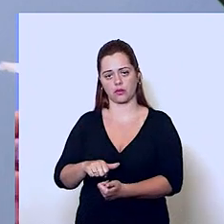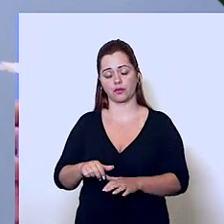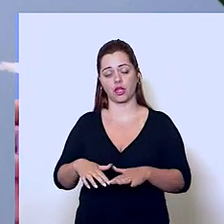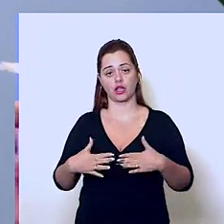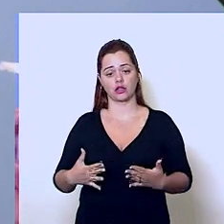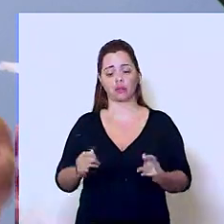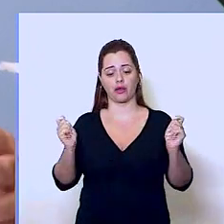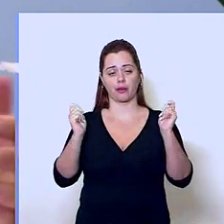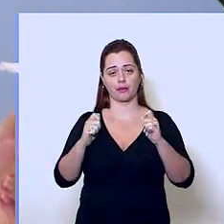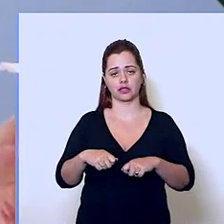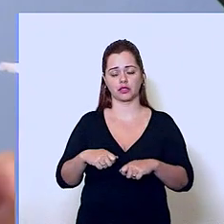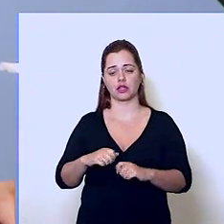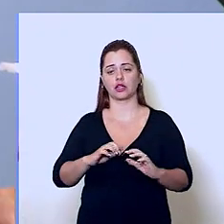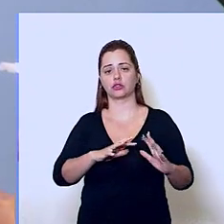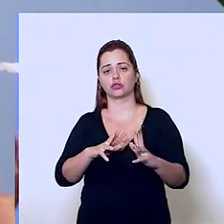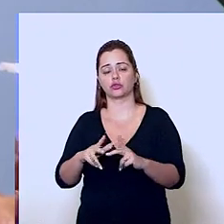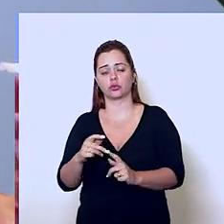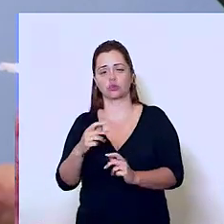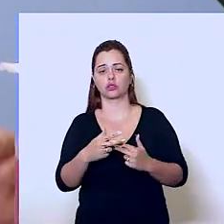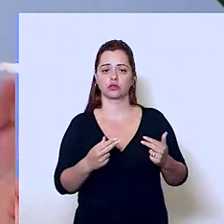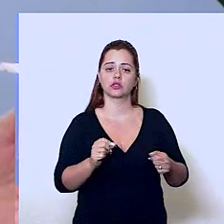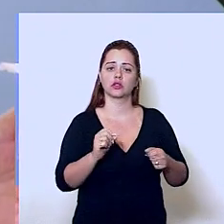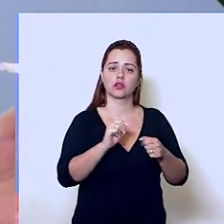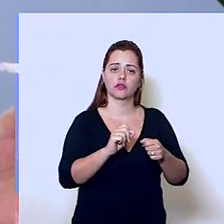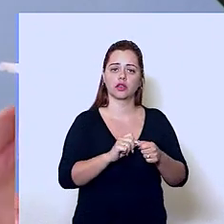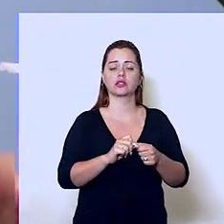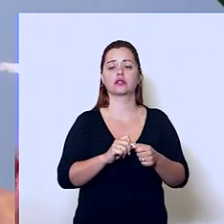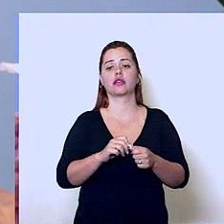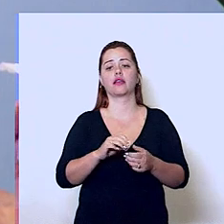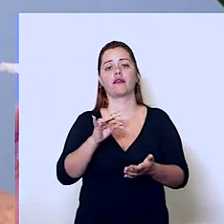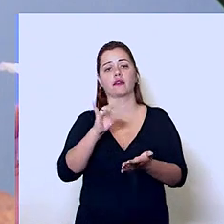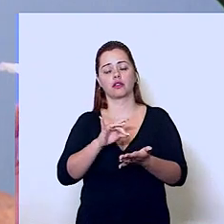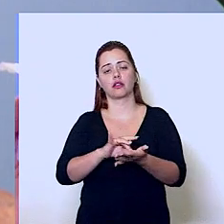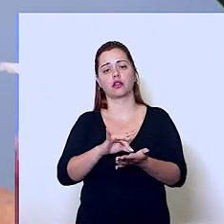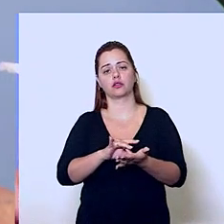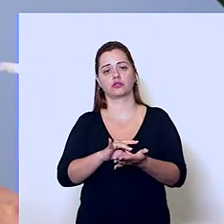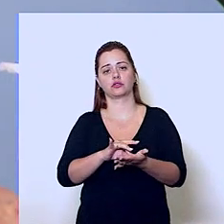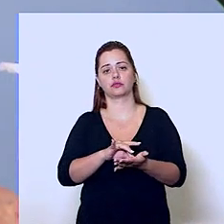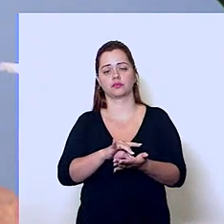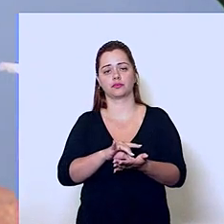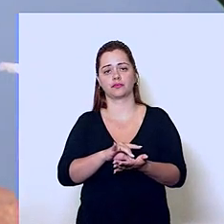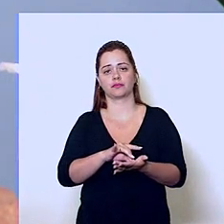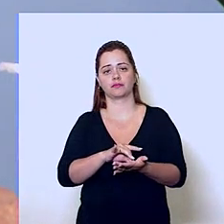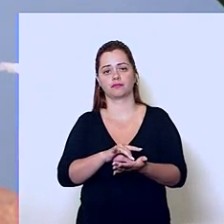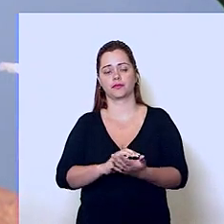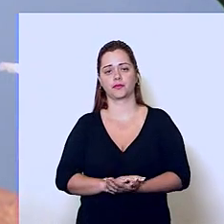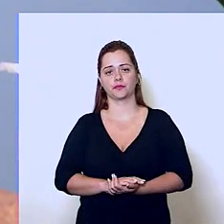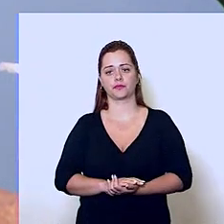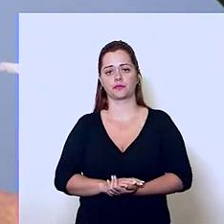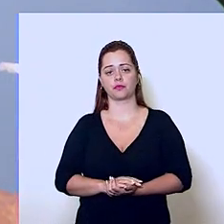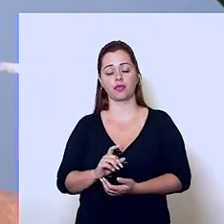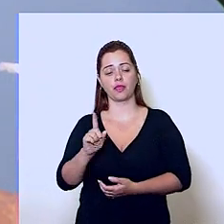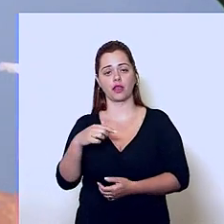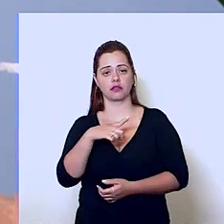sua atuação, fez com que isto se tornasse uma realidade. Ele tinha um